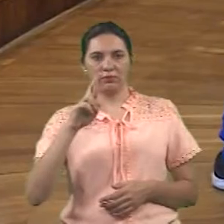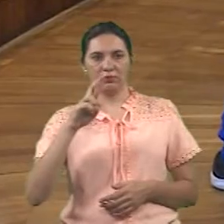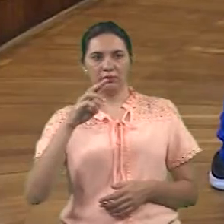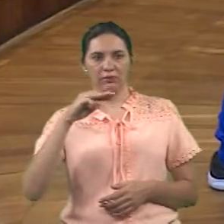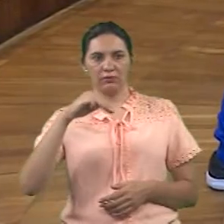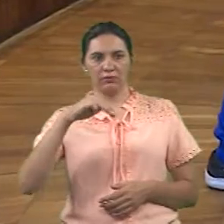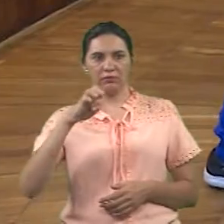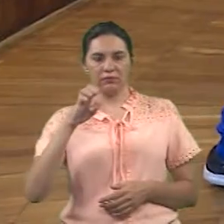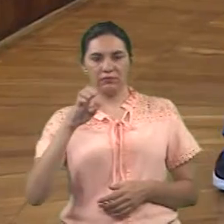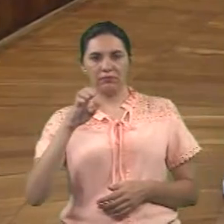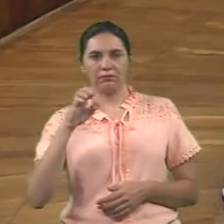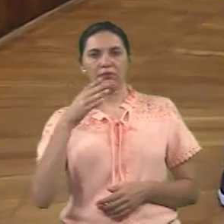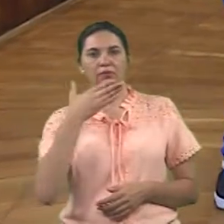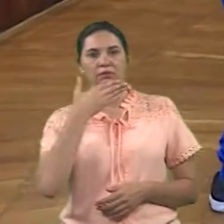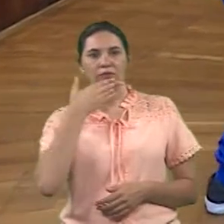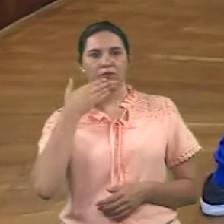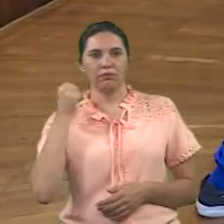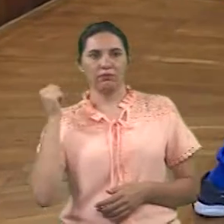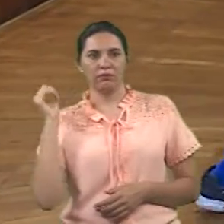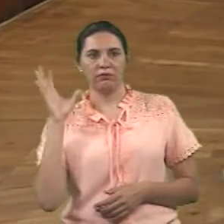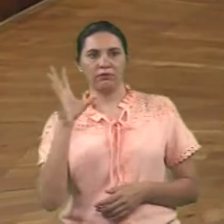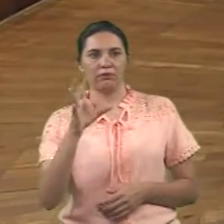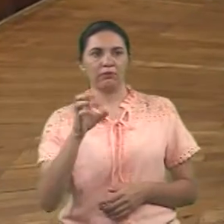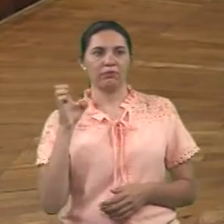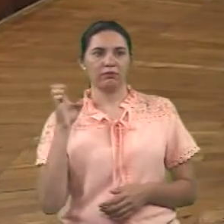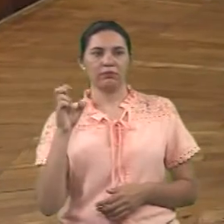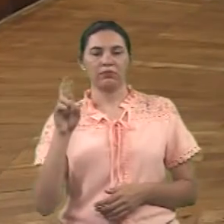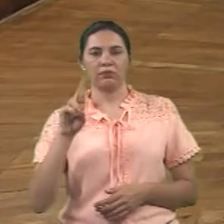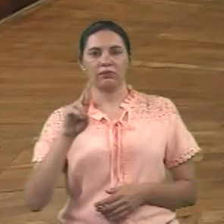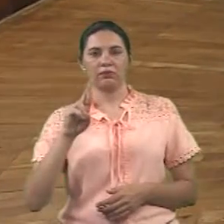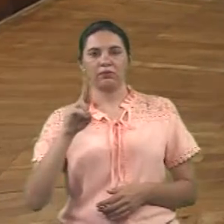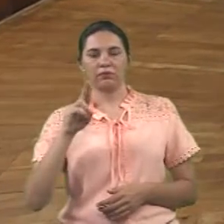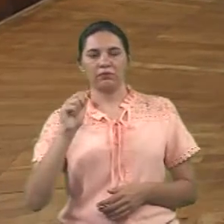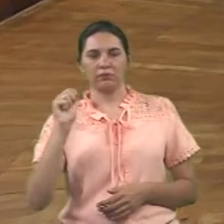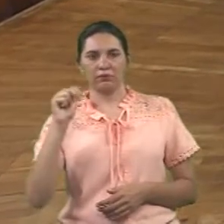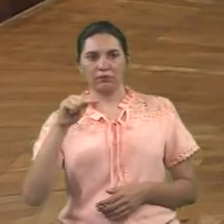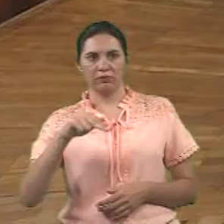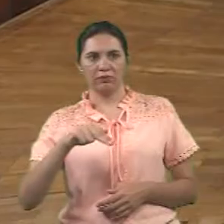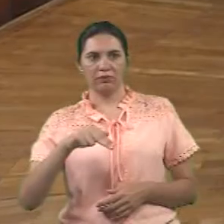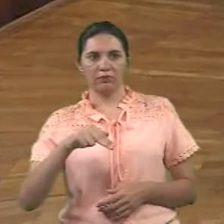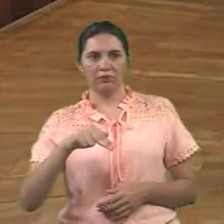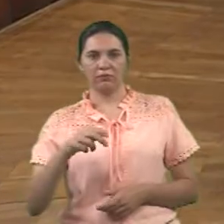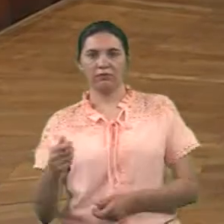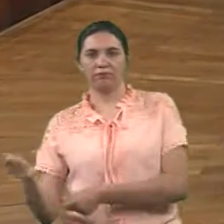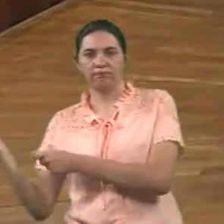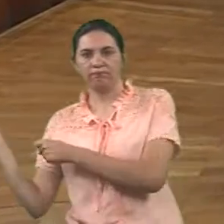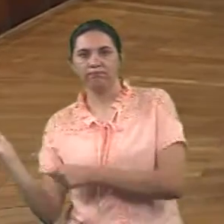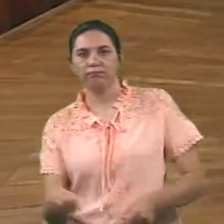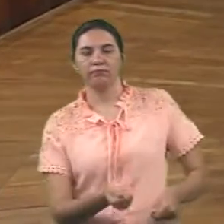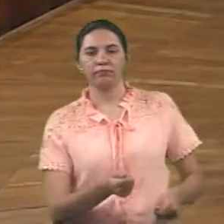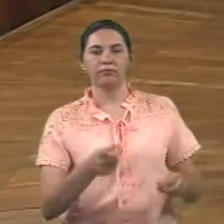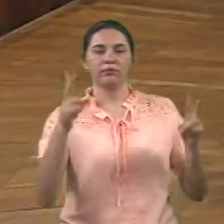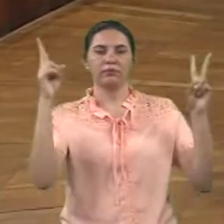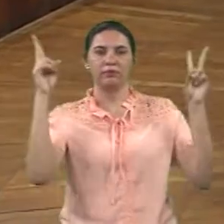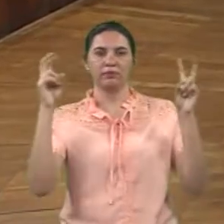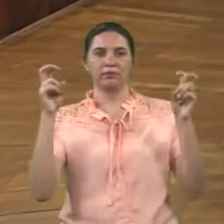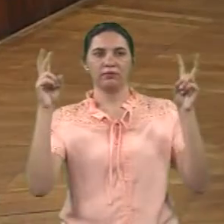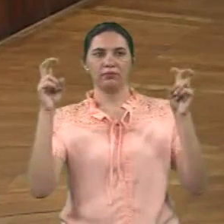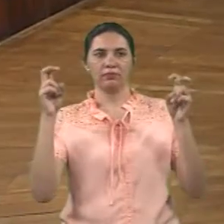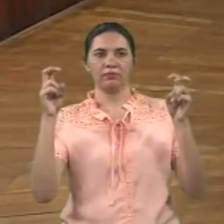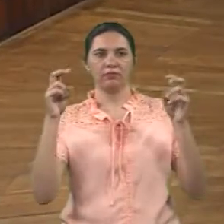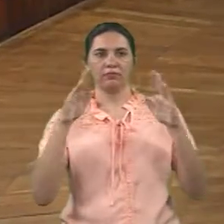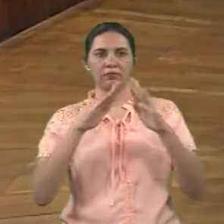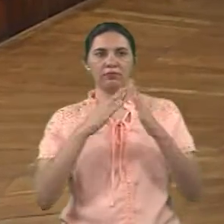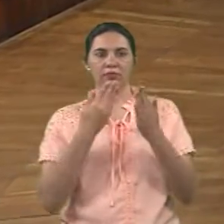o Ruan Carlos Muniz armenteros filho arremessador destaque da